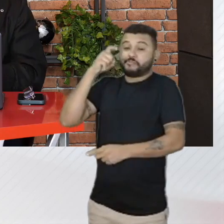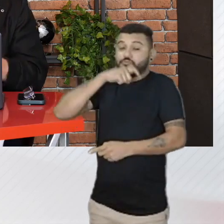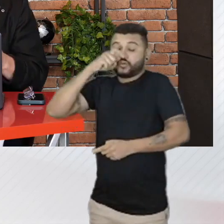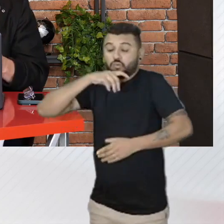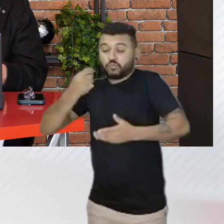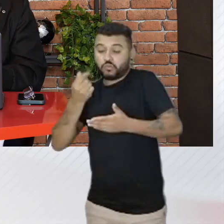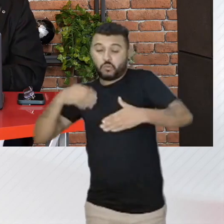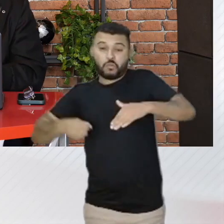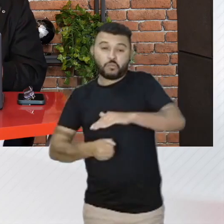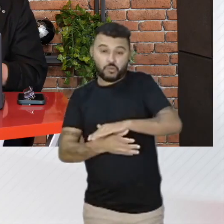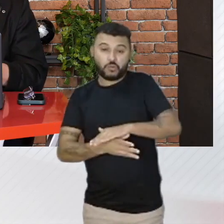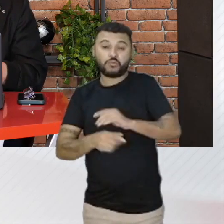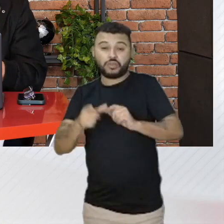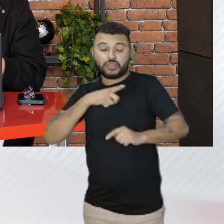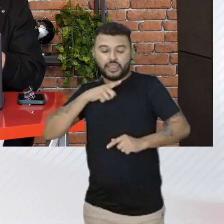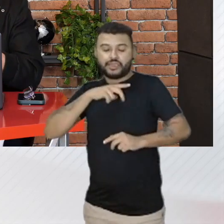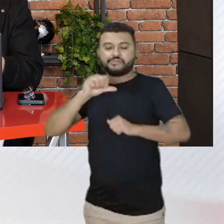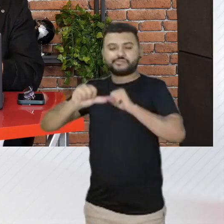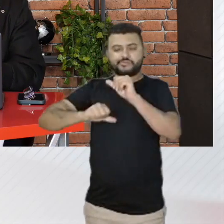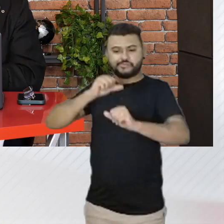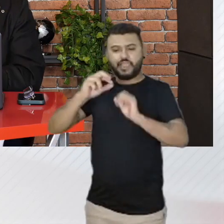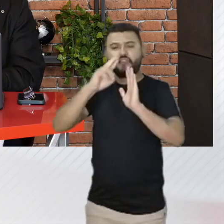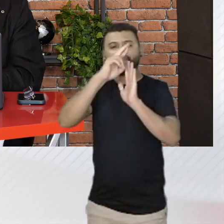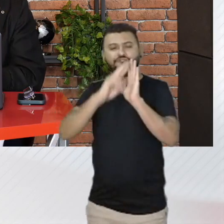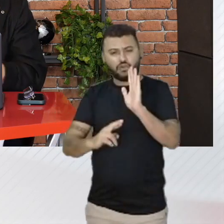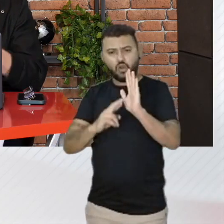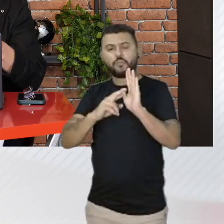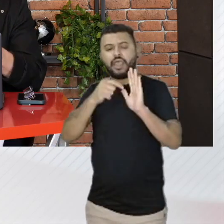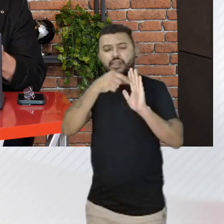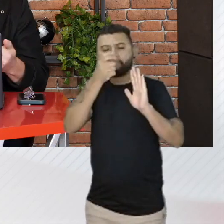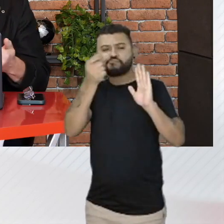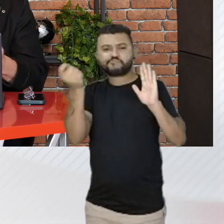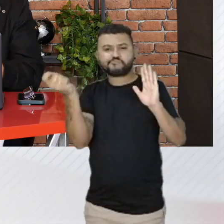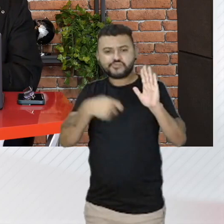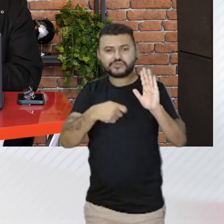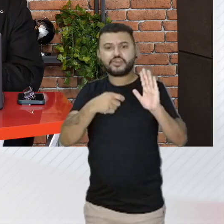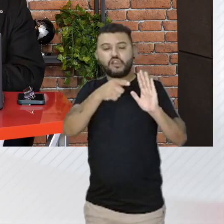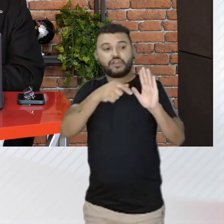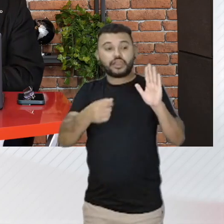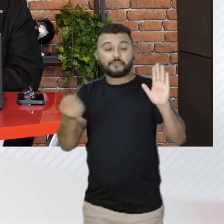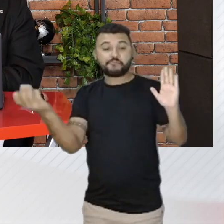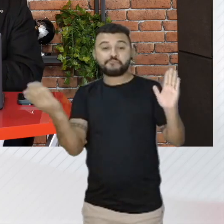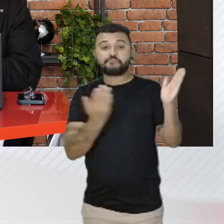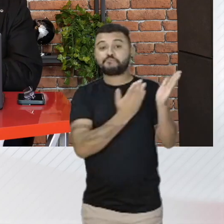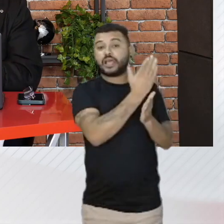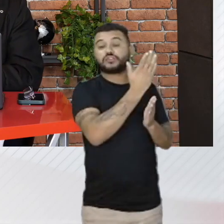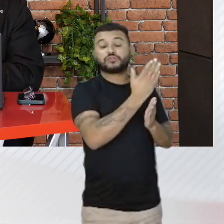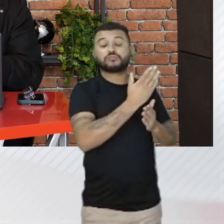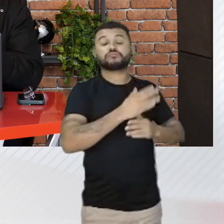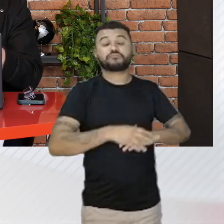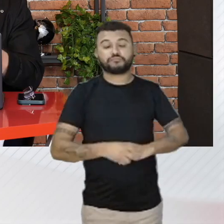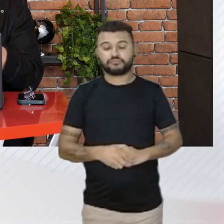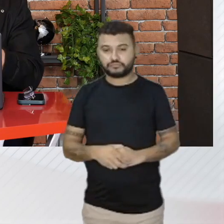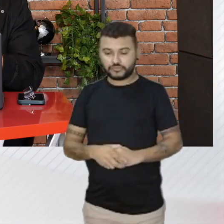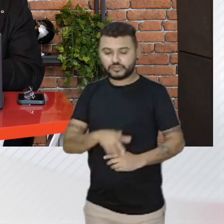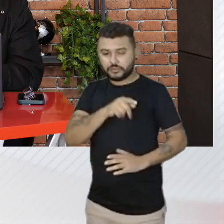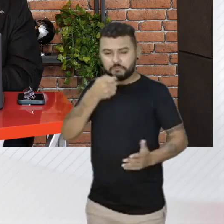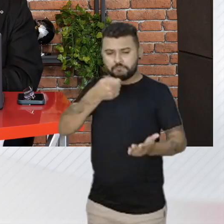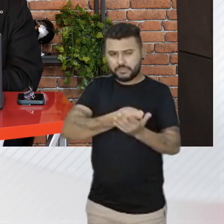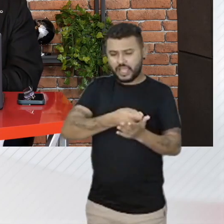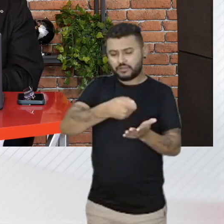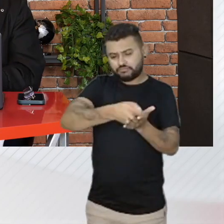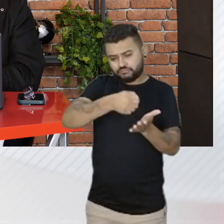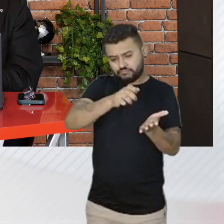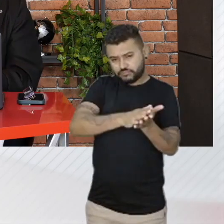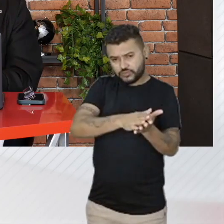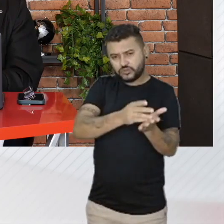e essa reforma, como ela simplifica e ela já, no ato da compra, você já paga o imposto e deixa de forma transparente